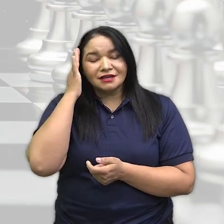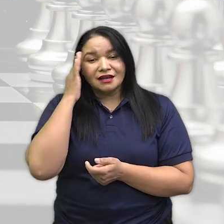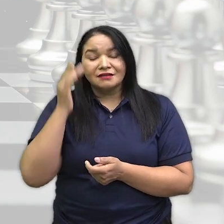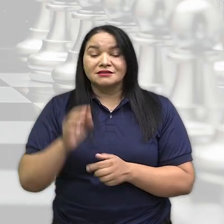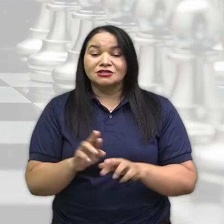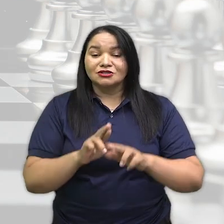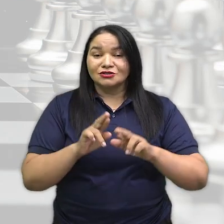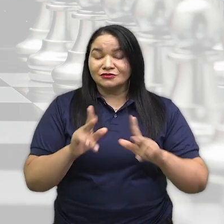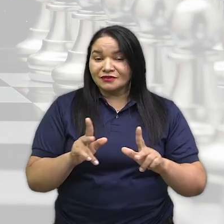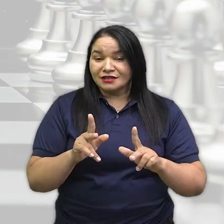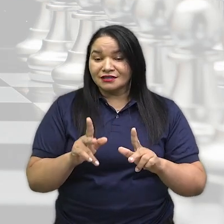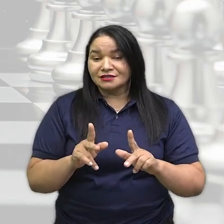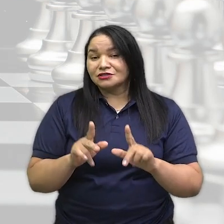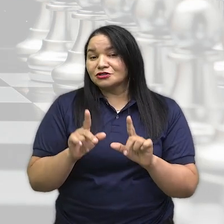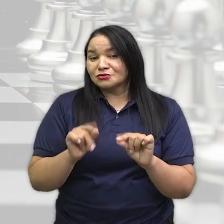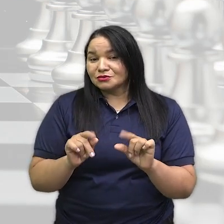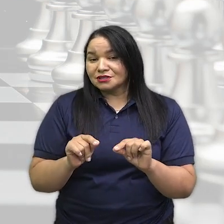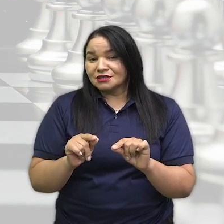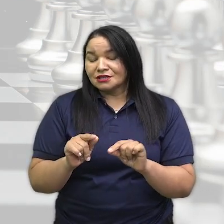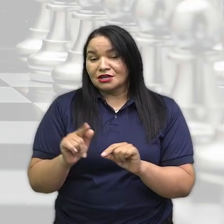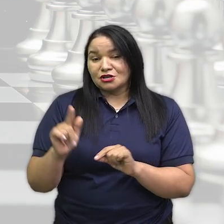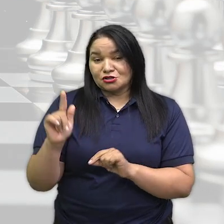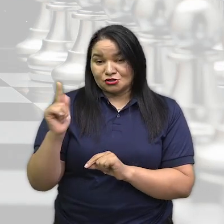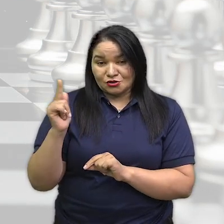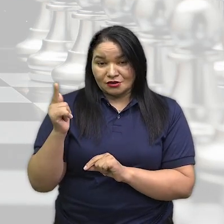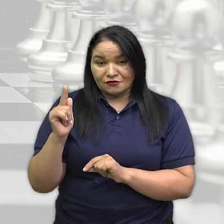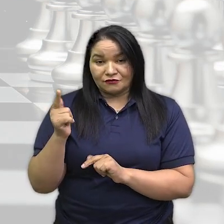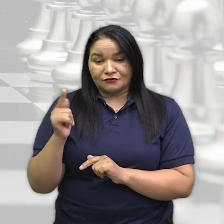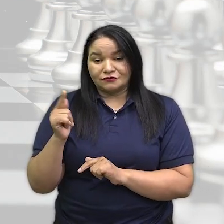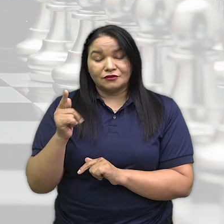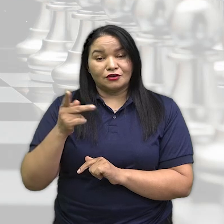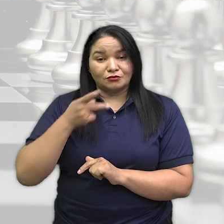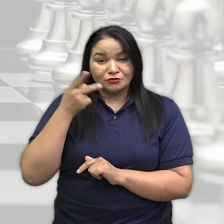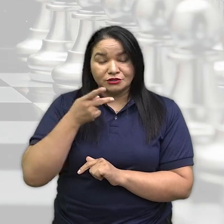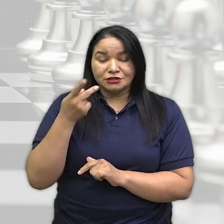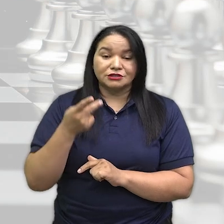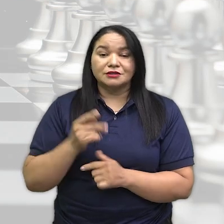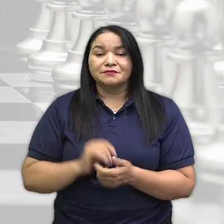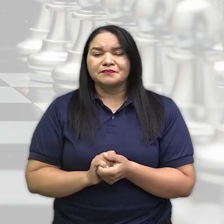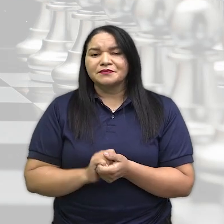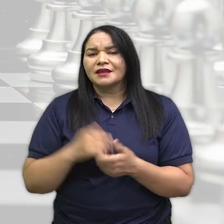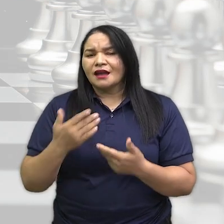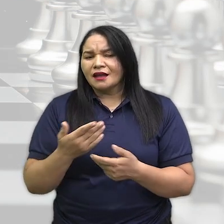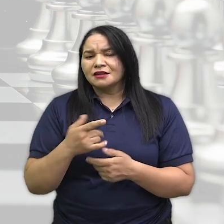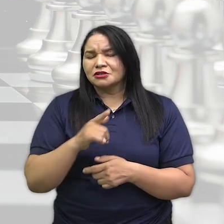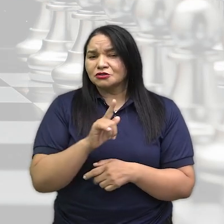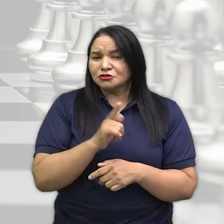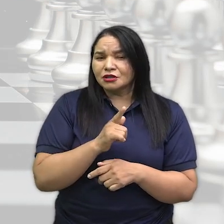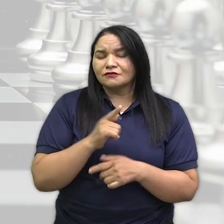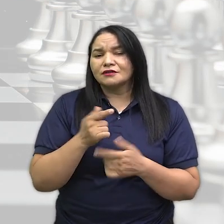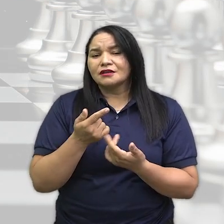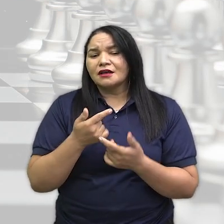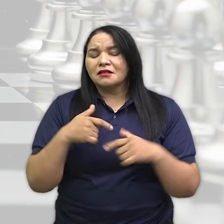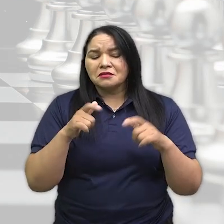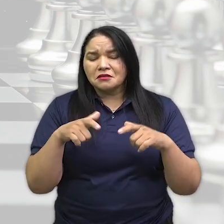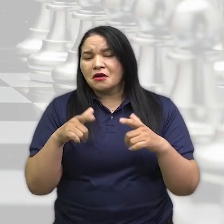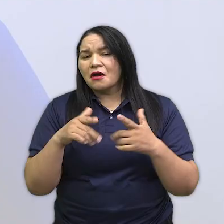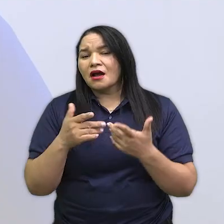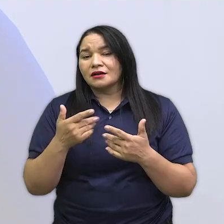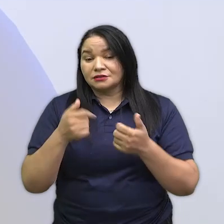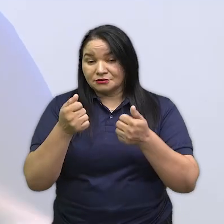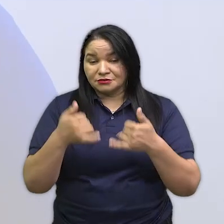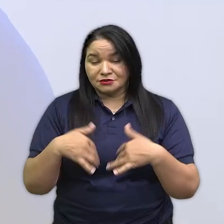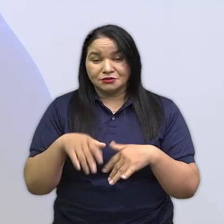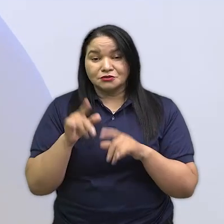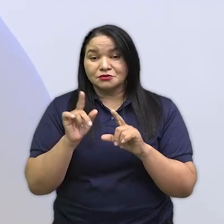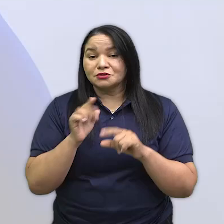a diferença, né, entre geografia política e geopolítica. Vamos verificar o que eles responderam para a gente.